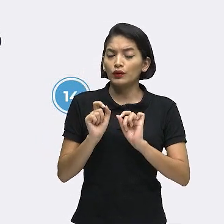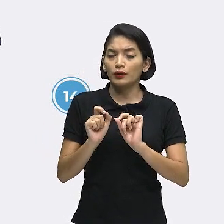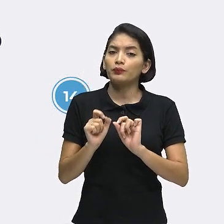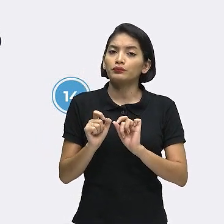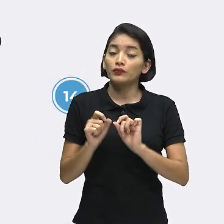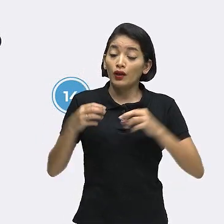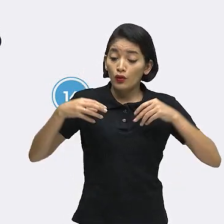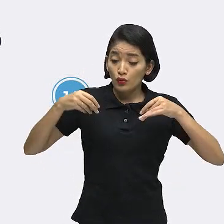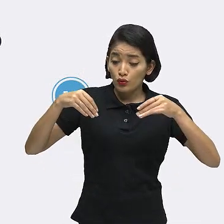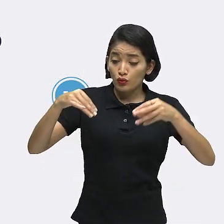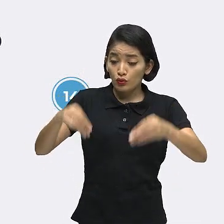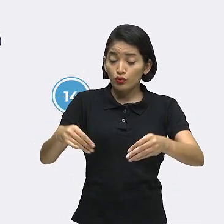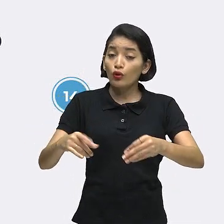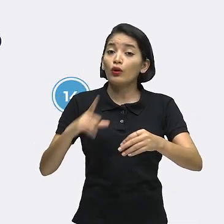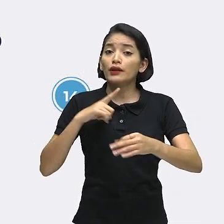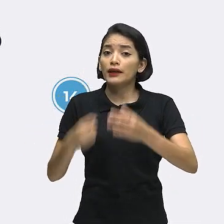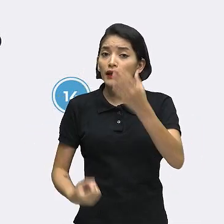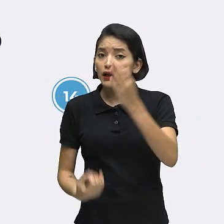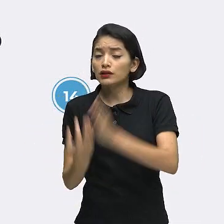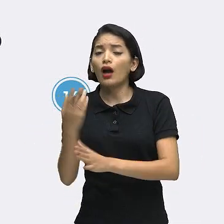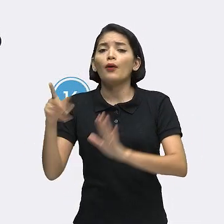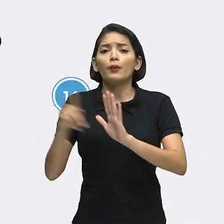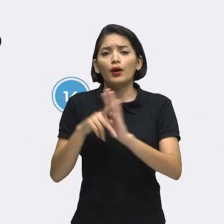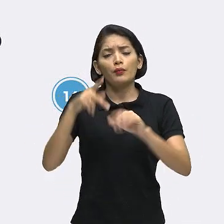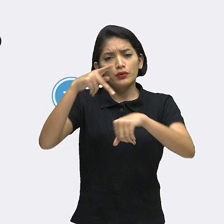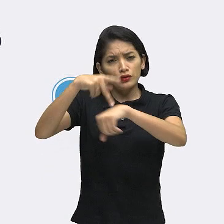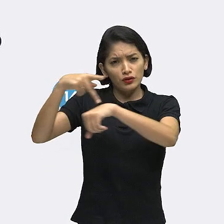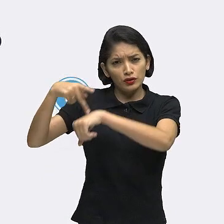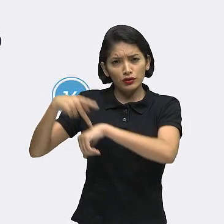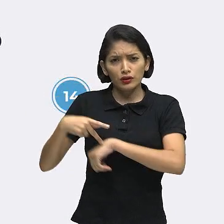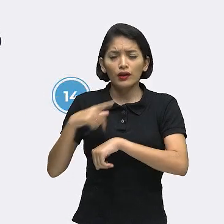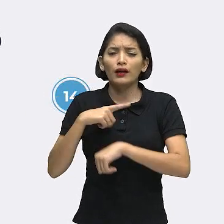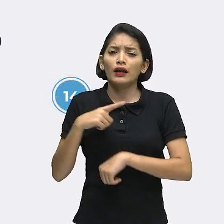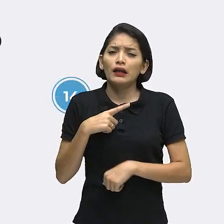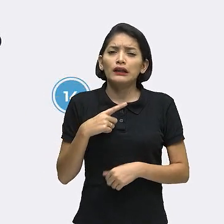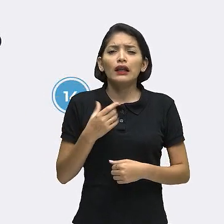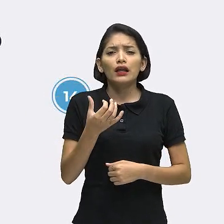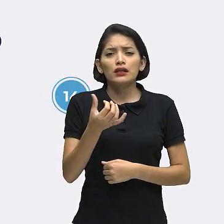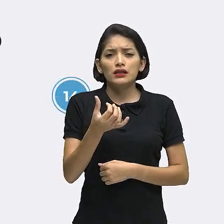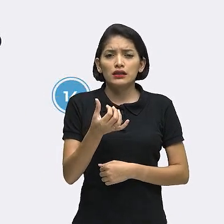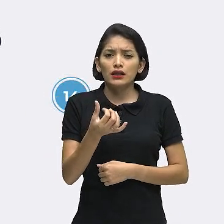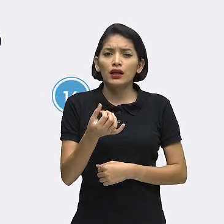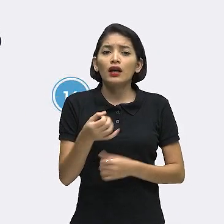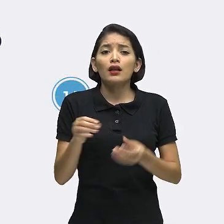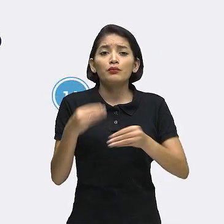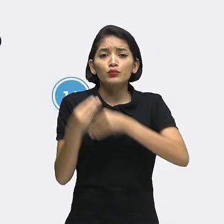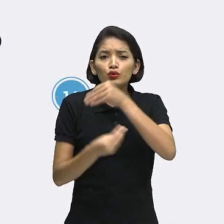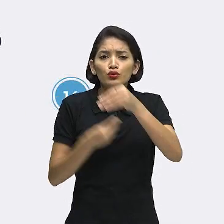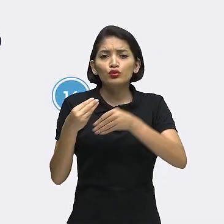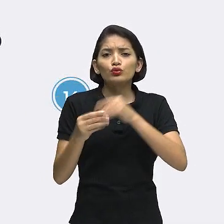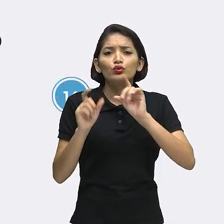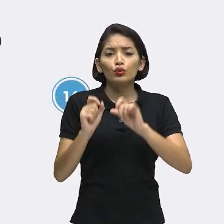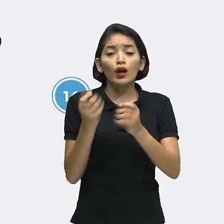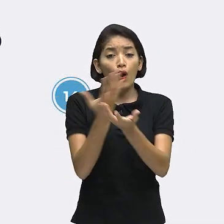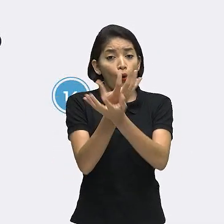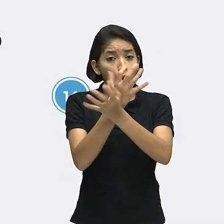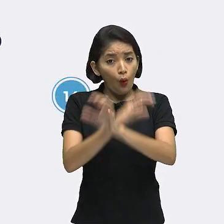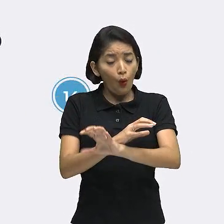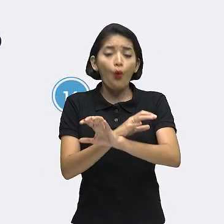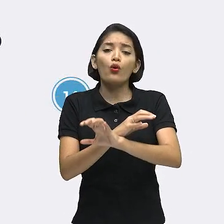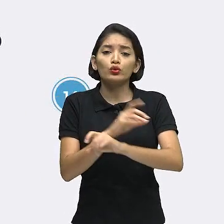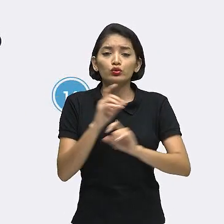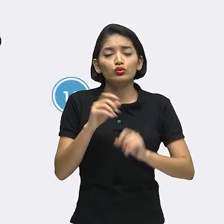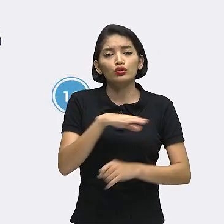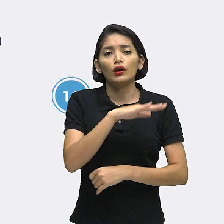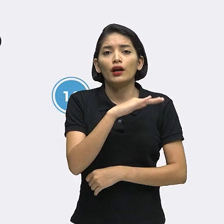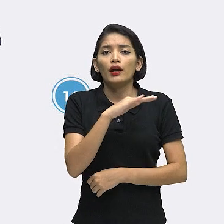origem ali nas rochas sedimentares, que contêm sedimentos de ossos de animais mortos e conchas abandonadas